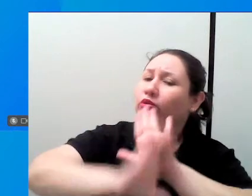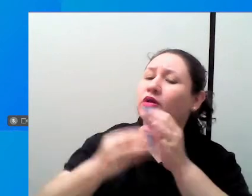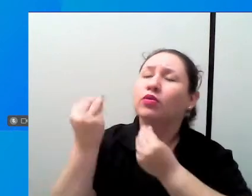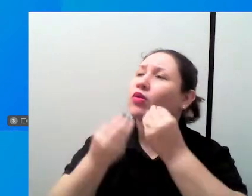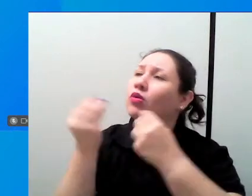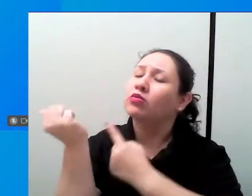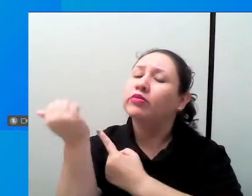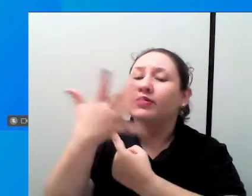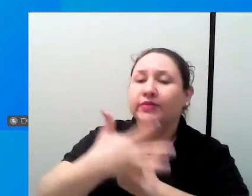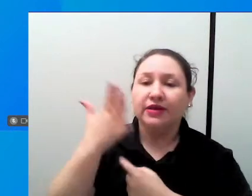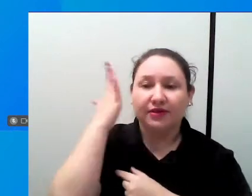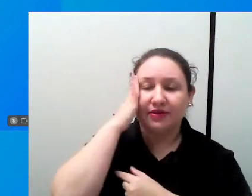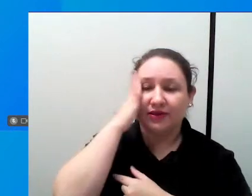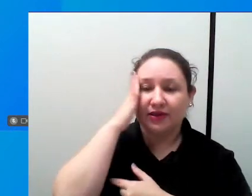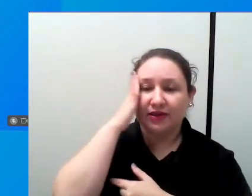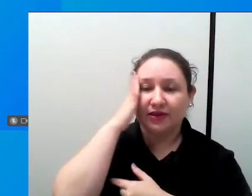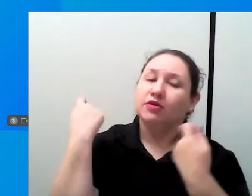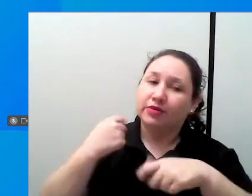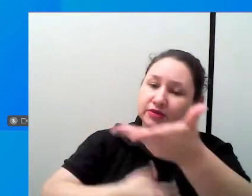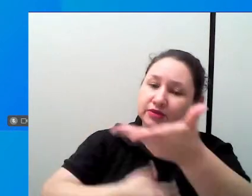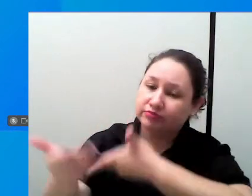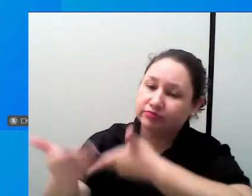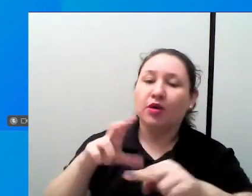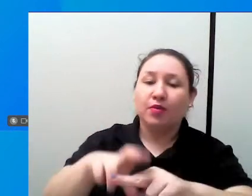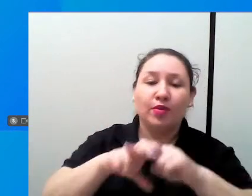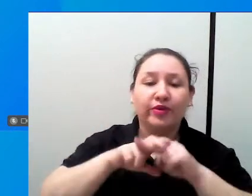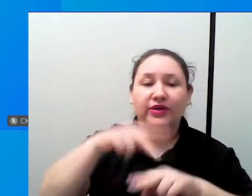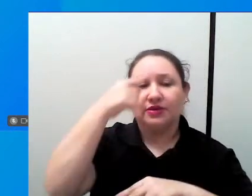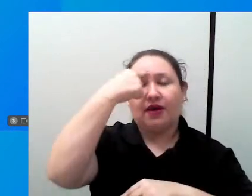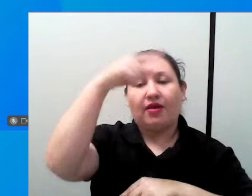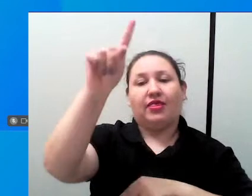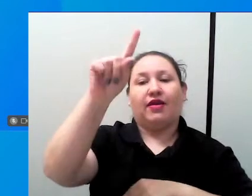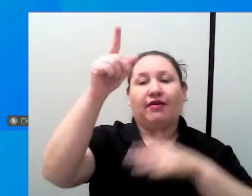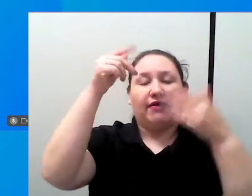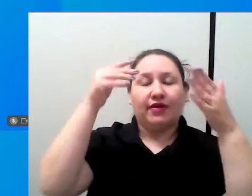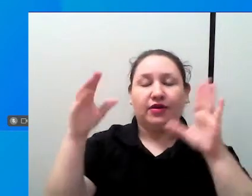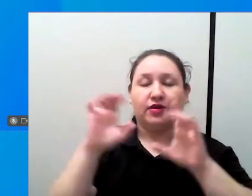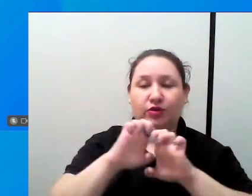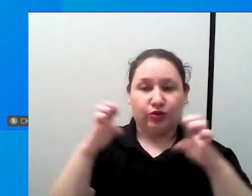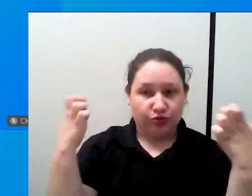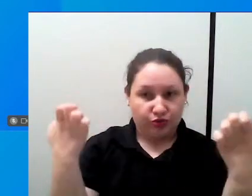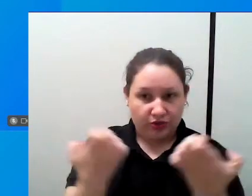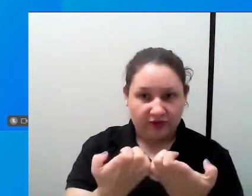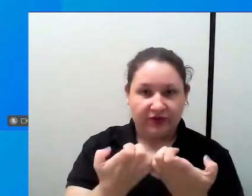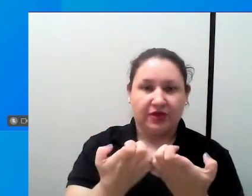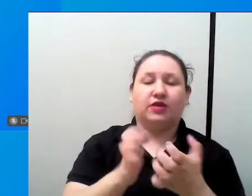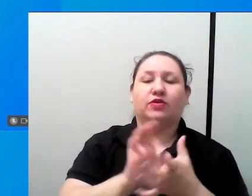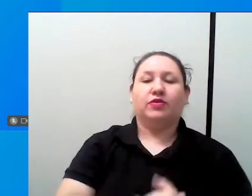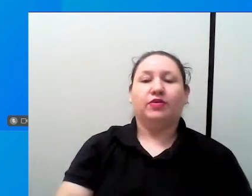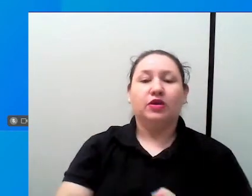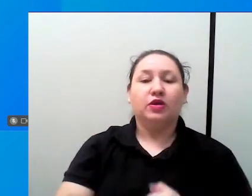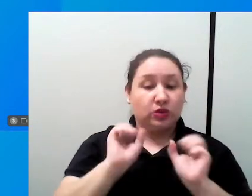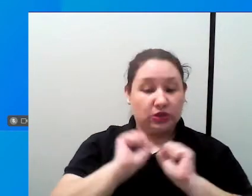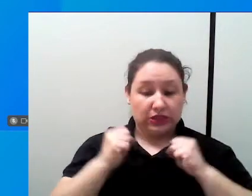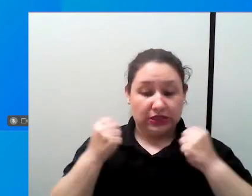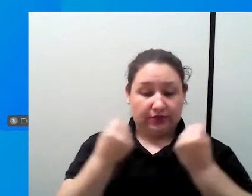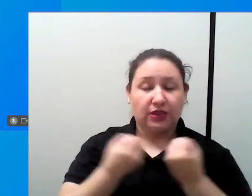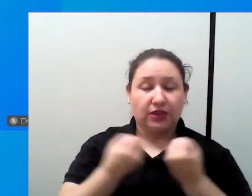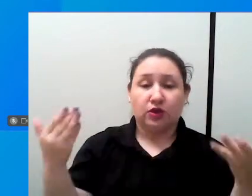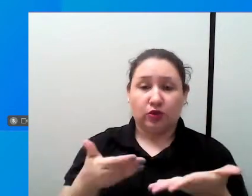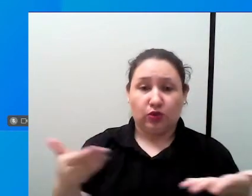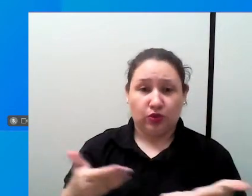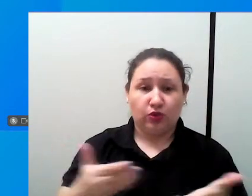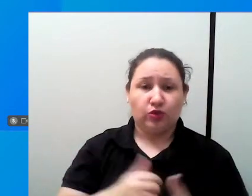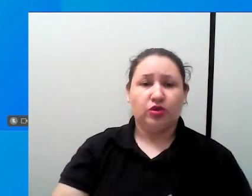do nosso seminário. Então, tem uma charge. Eu estou citando muito Paulo Freire, porque é um referencial teórico